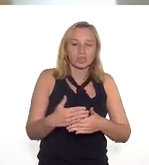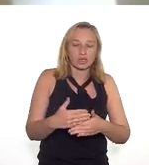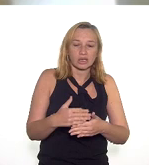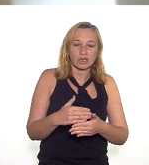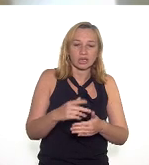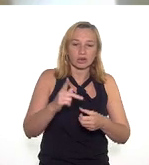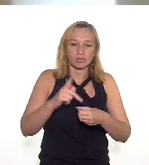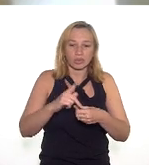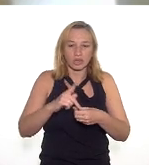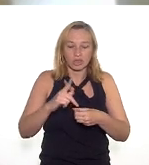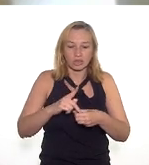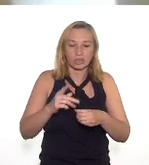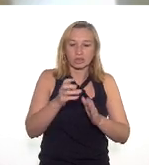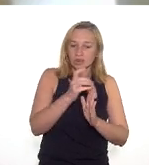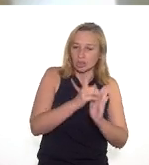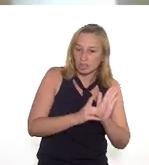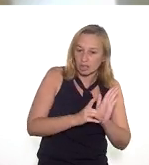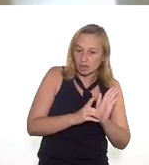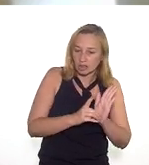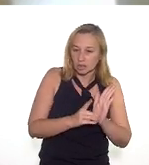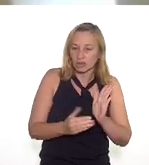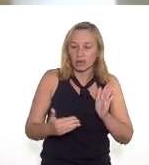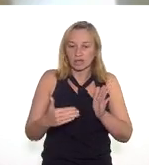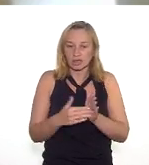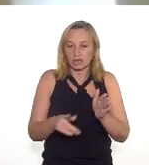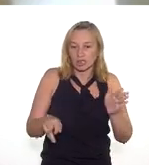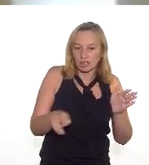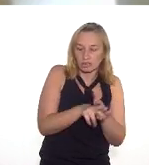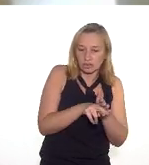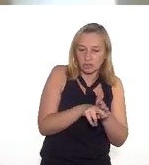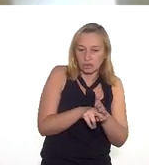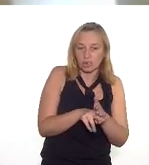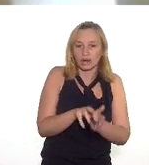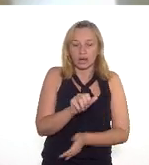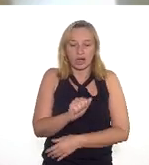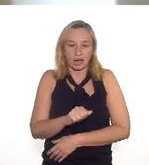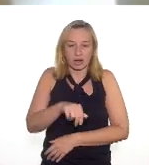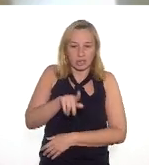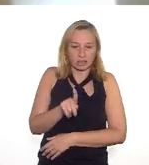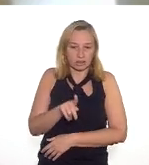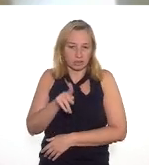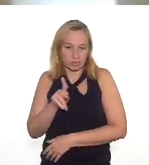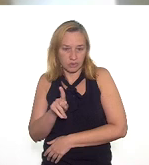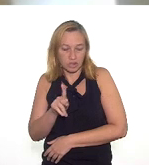petróleo, decretos, etc., até as resoluções da ANP, não há